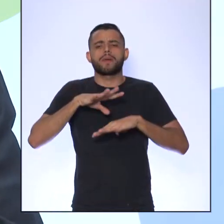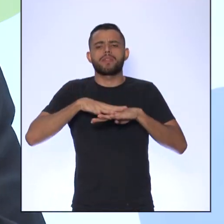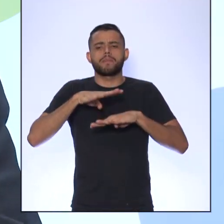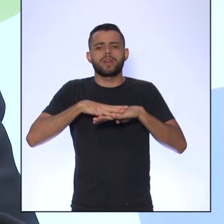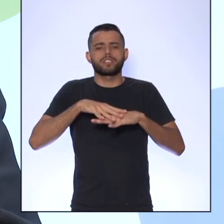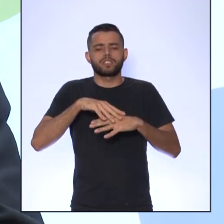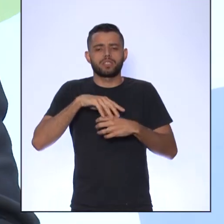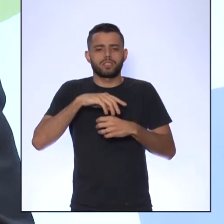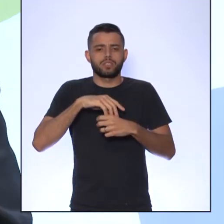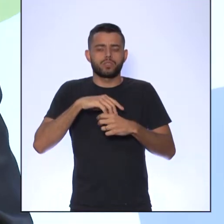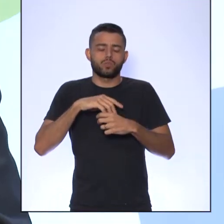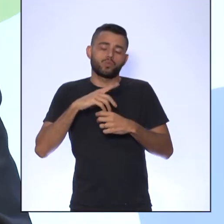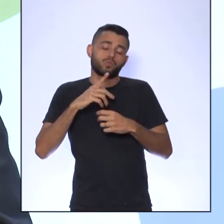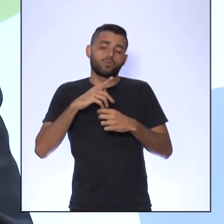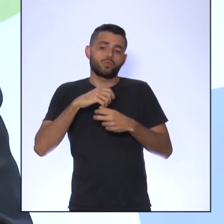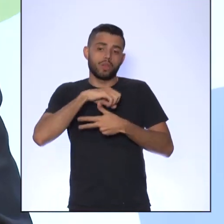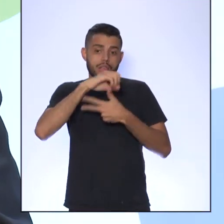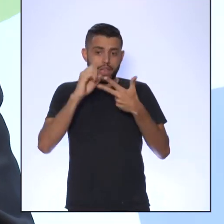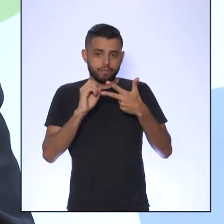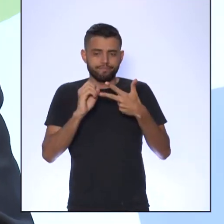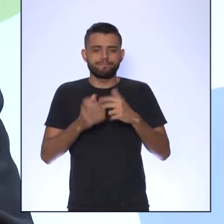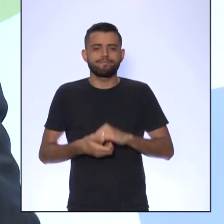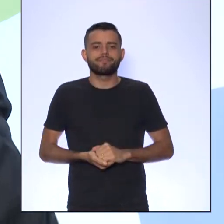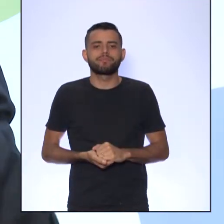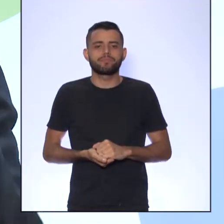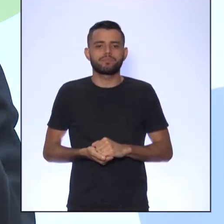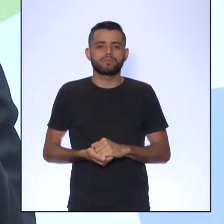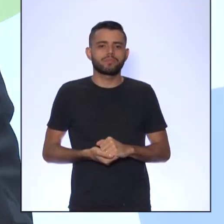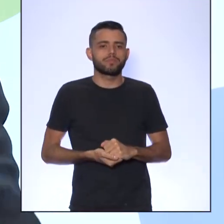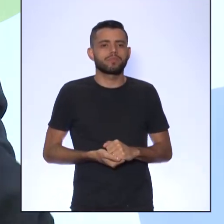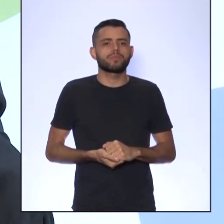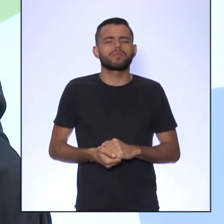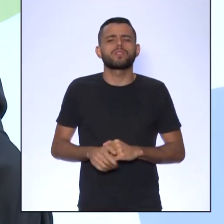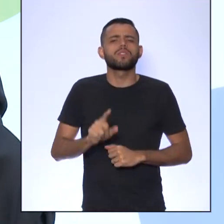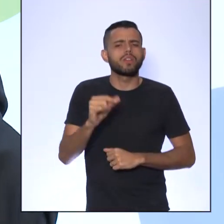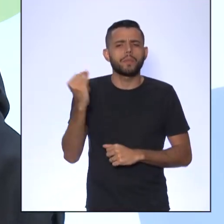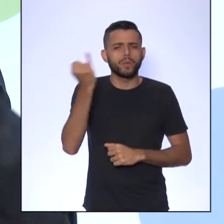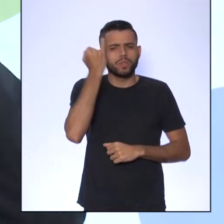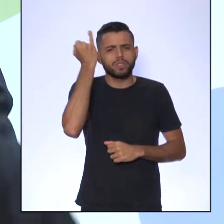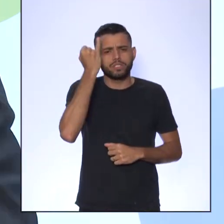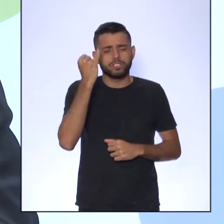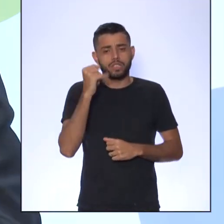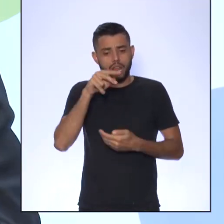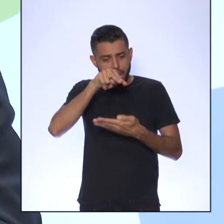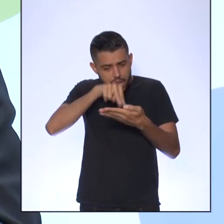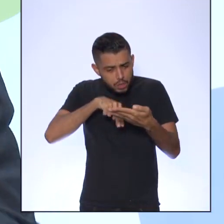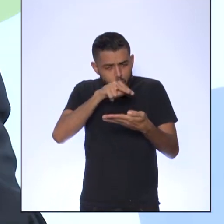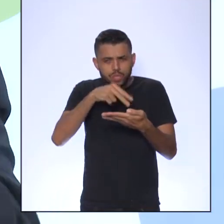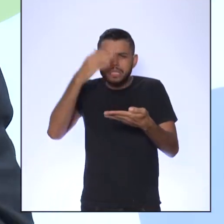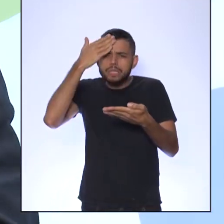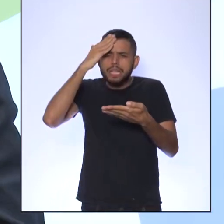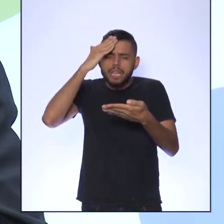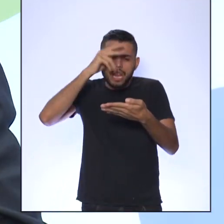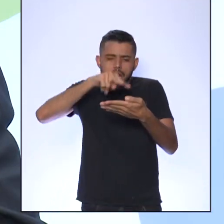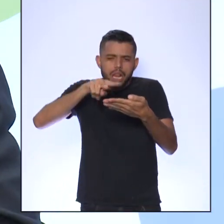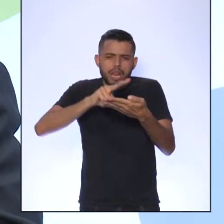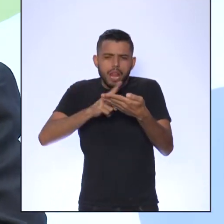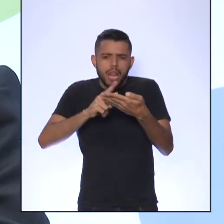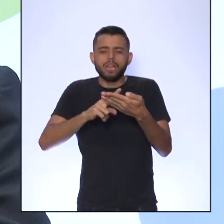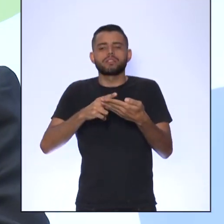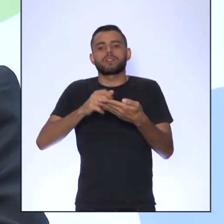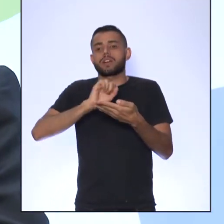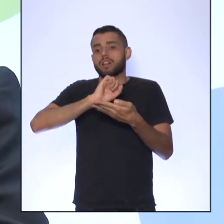Enem. Uma coisa que é importante, assim, a leitura e a interpretação tem que estar em dia. Né? Para a prova de